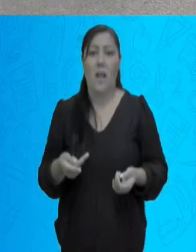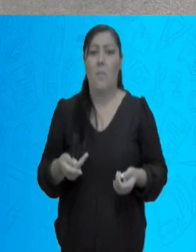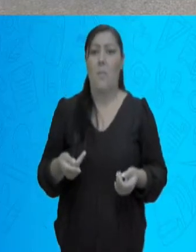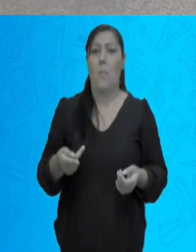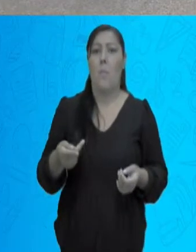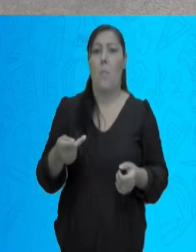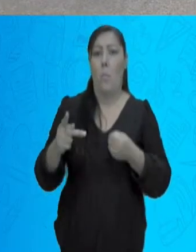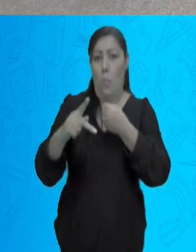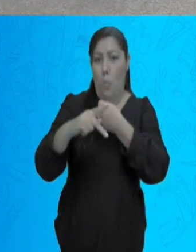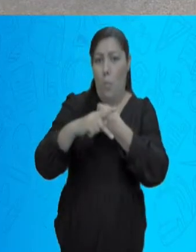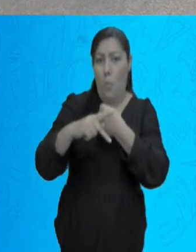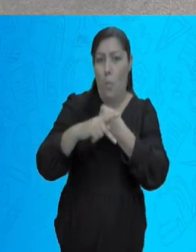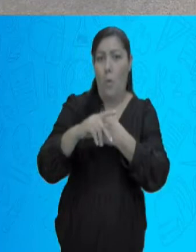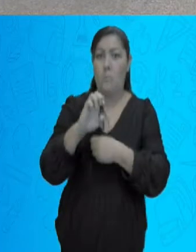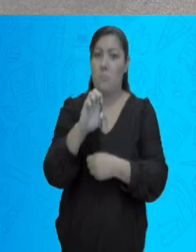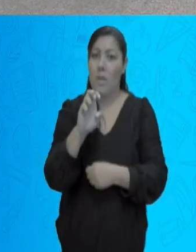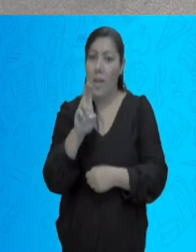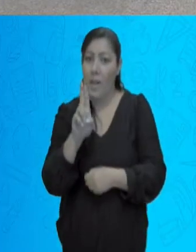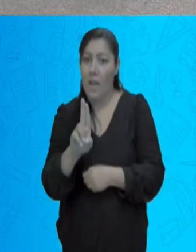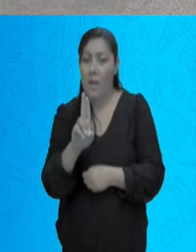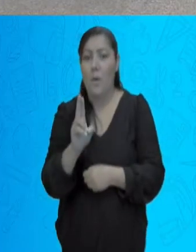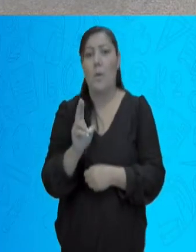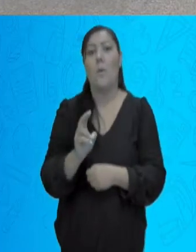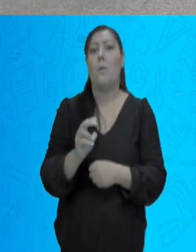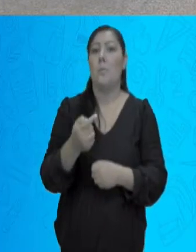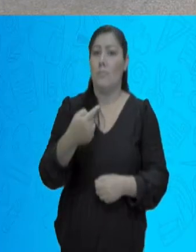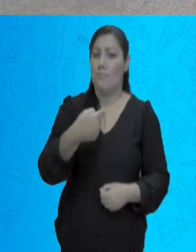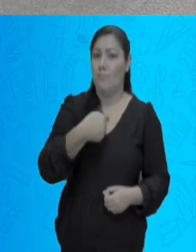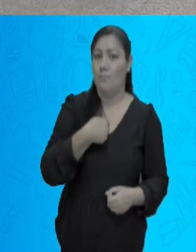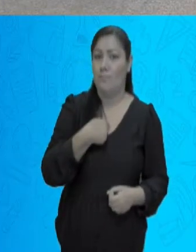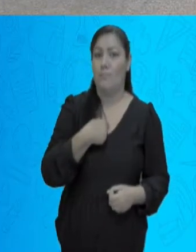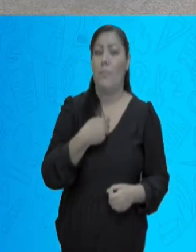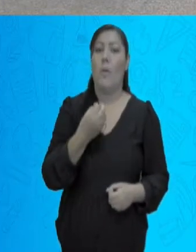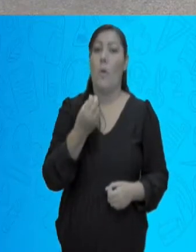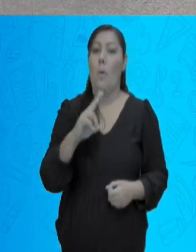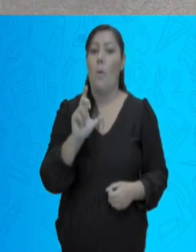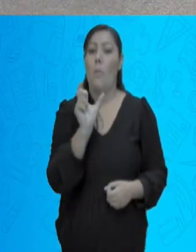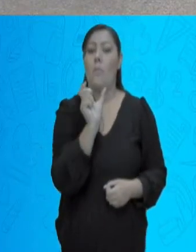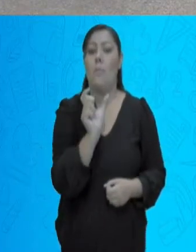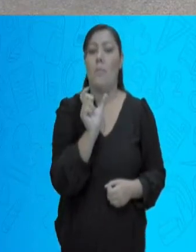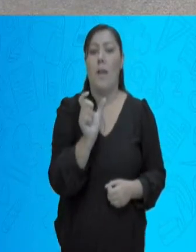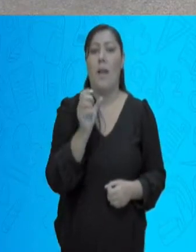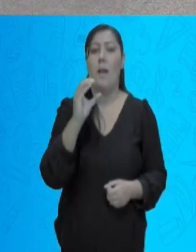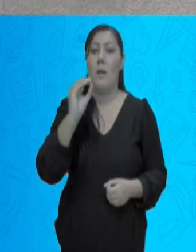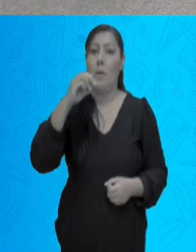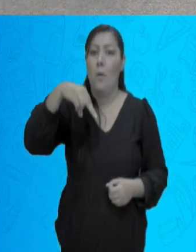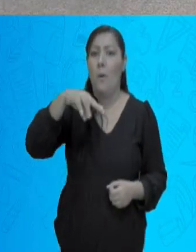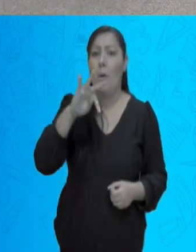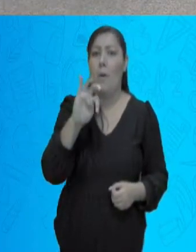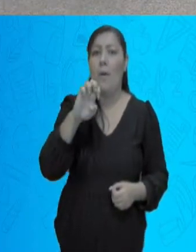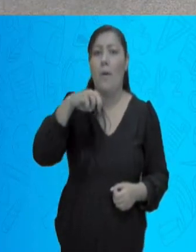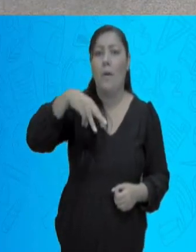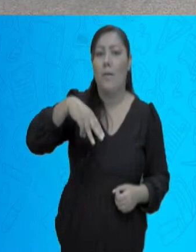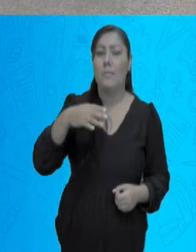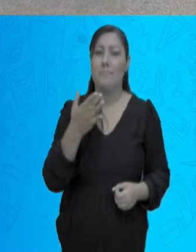ontem. O próprio verbo flexionado traz essas